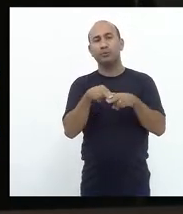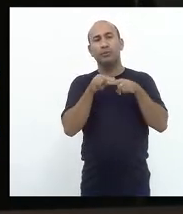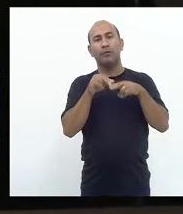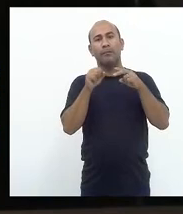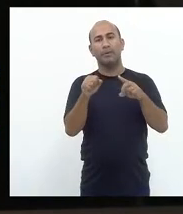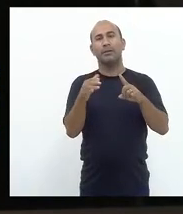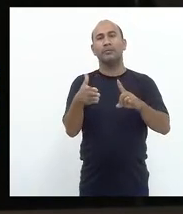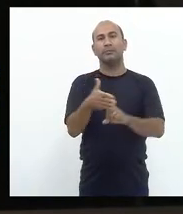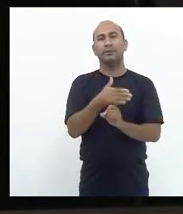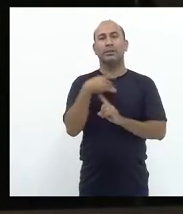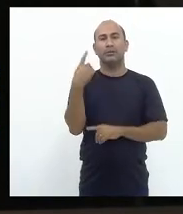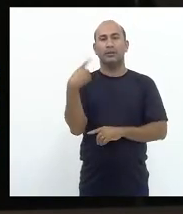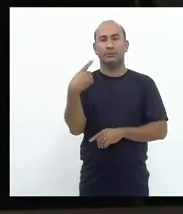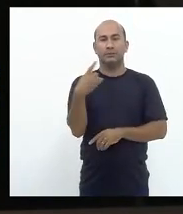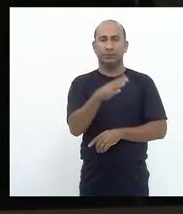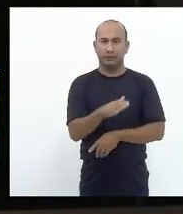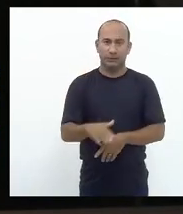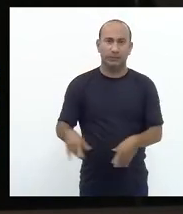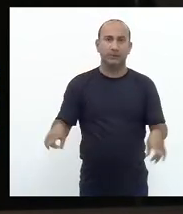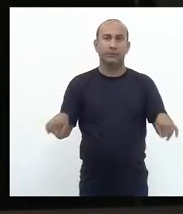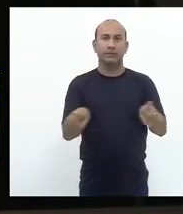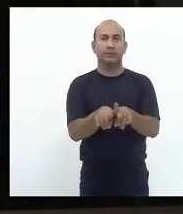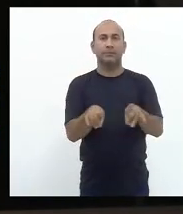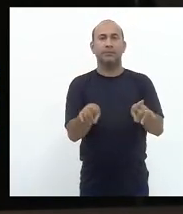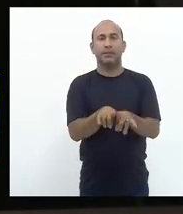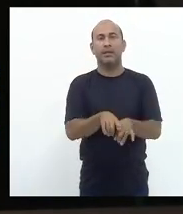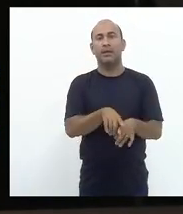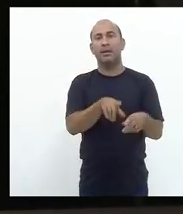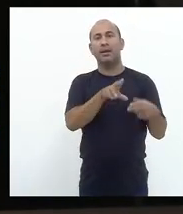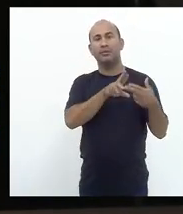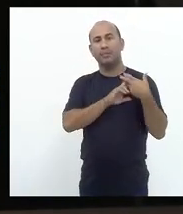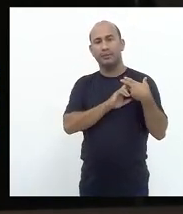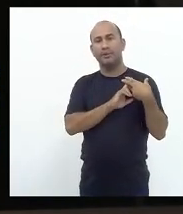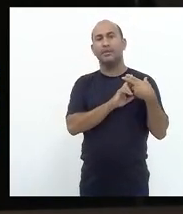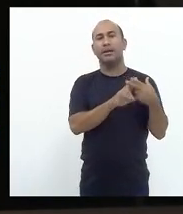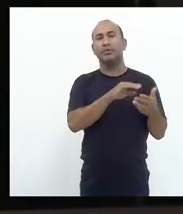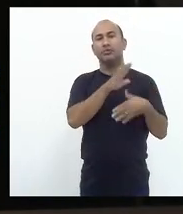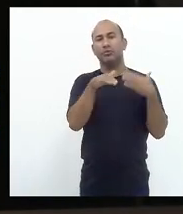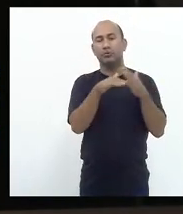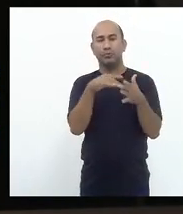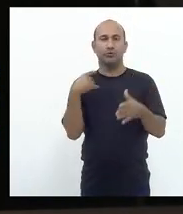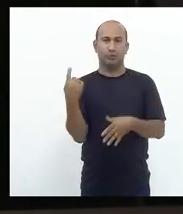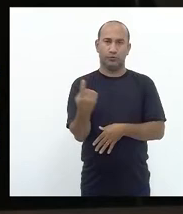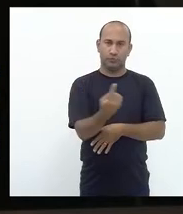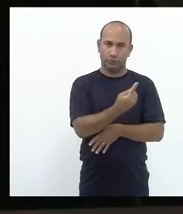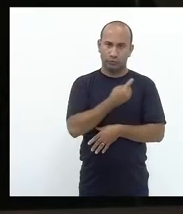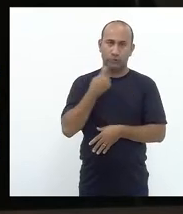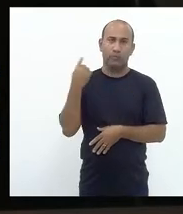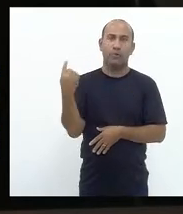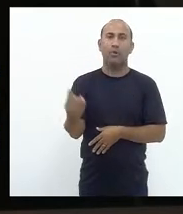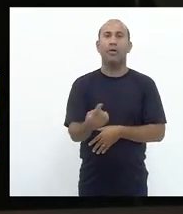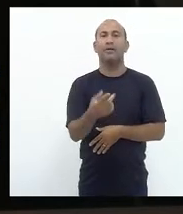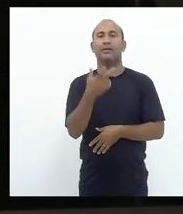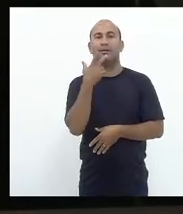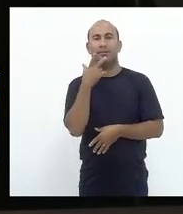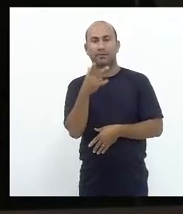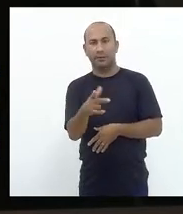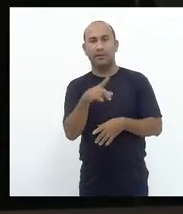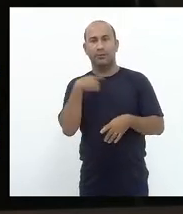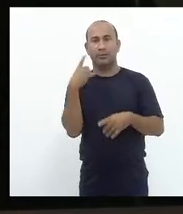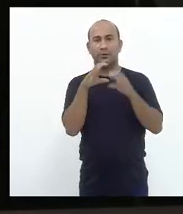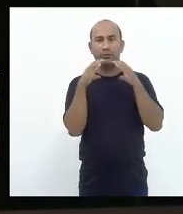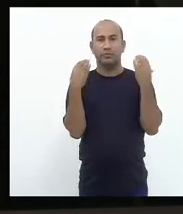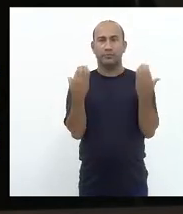melhor as nossas crianças, haja visto ser responsabilidade de todos nós, como garante a nossa